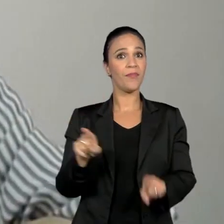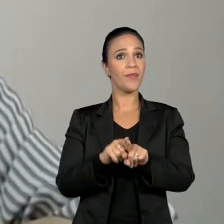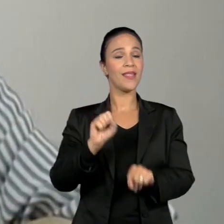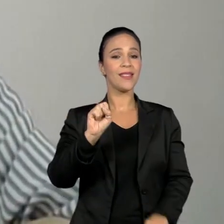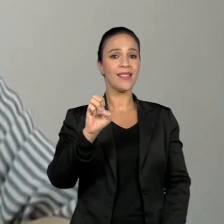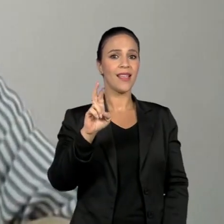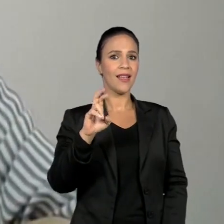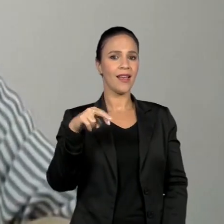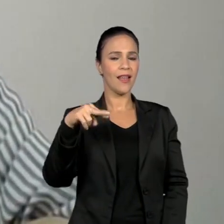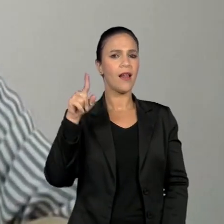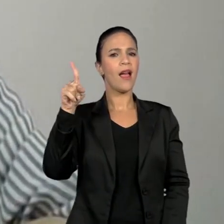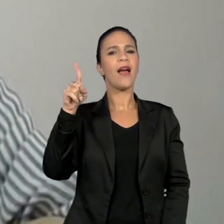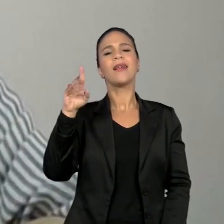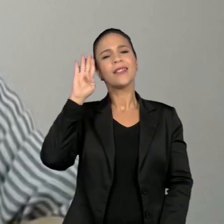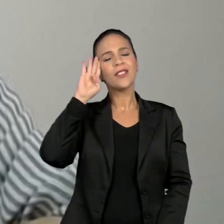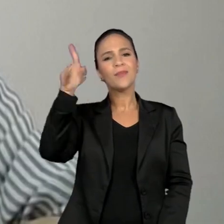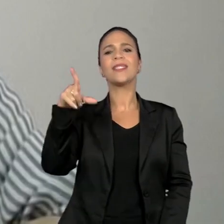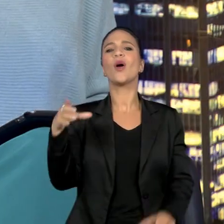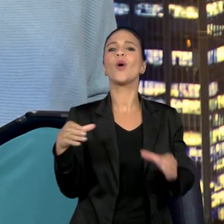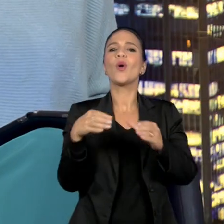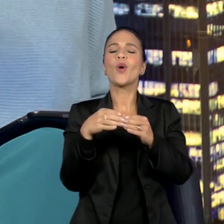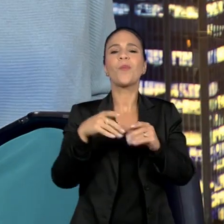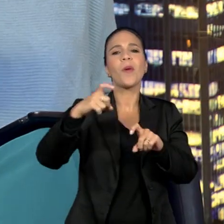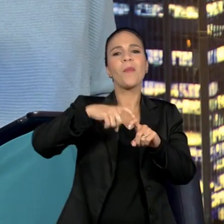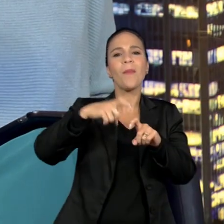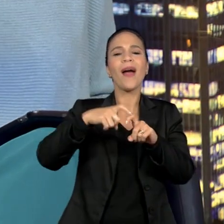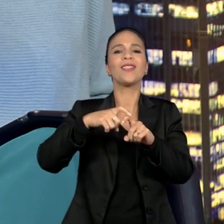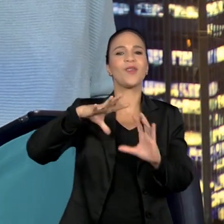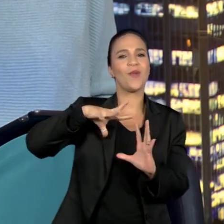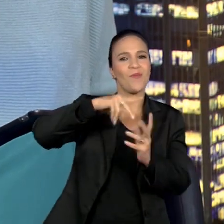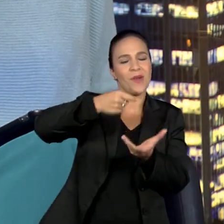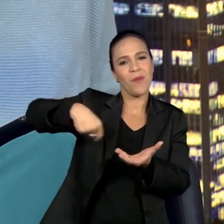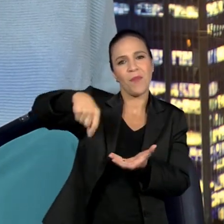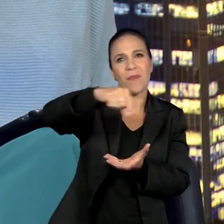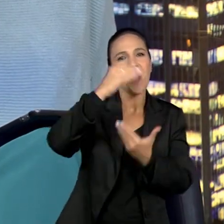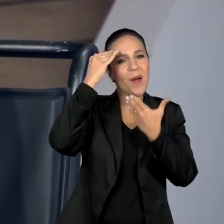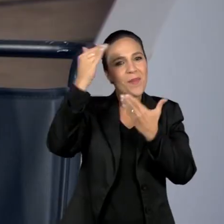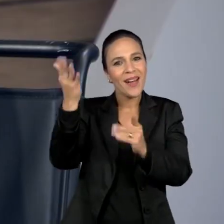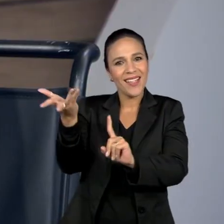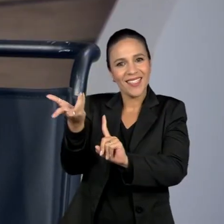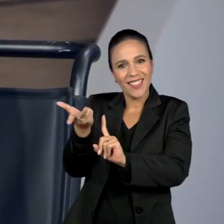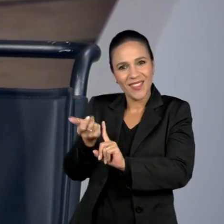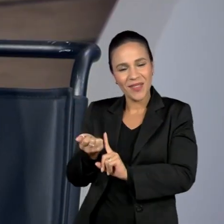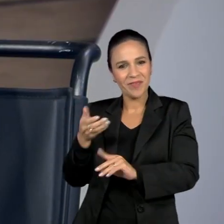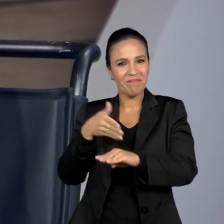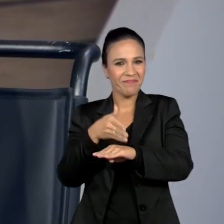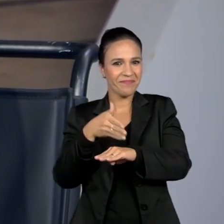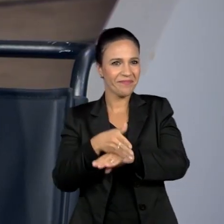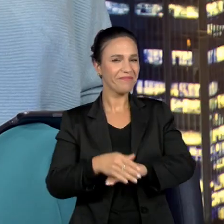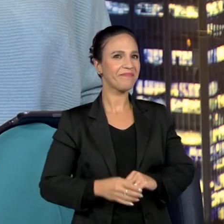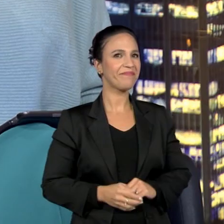juntar a eles no Brasil mais cedo. Esperança é uma das coisas que a gente mais vê aqui no abrigo.